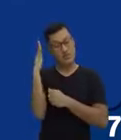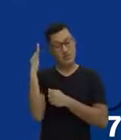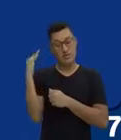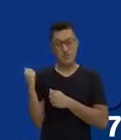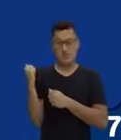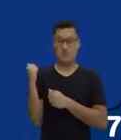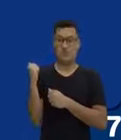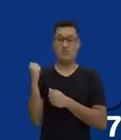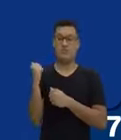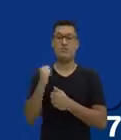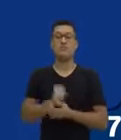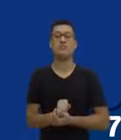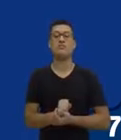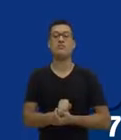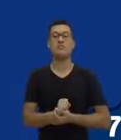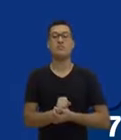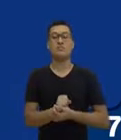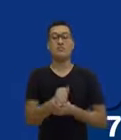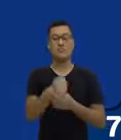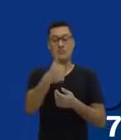aqui corresponde a